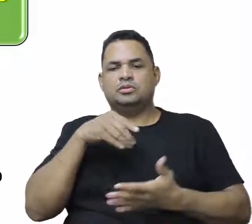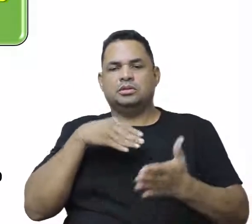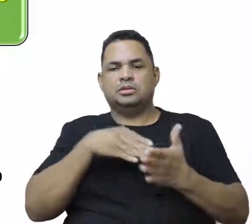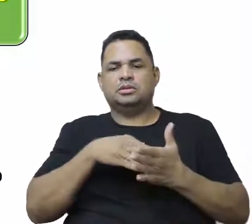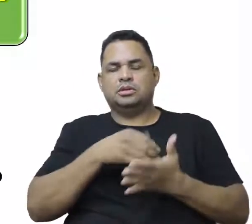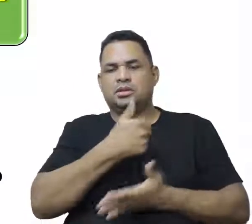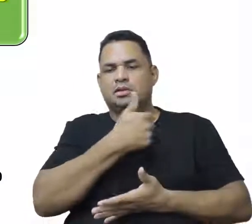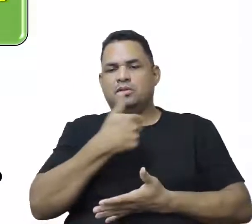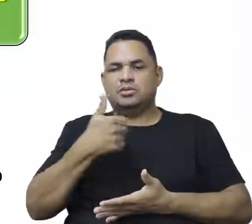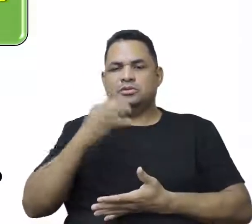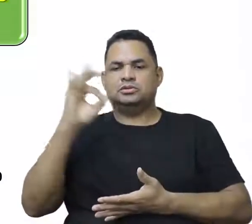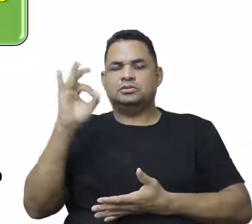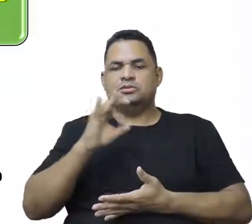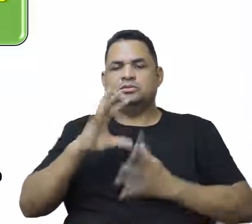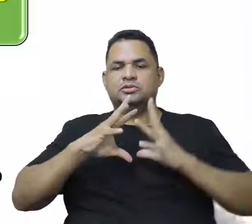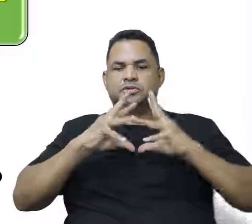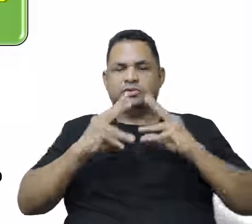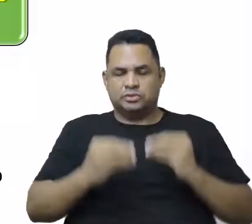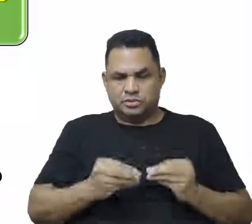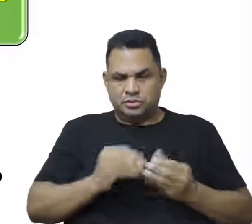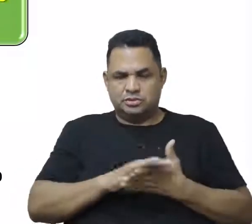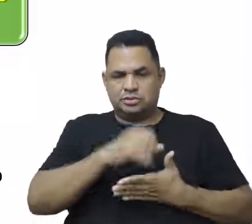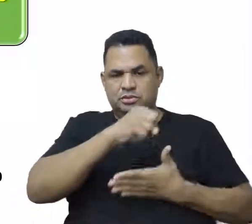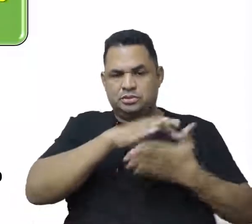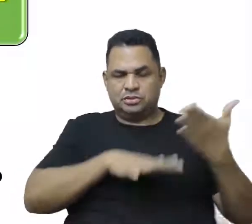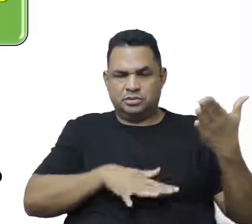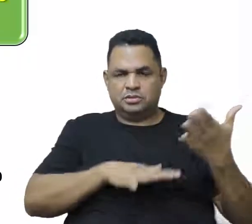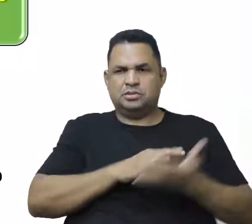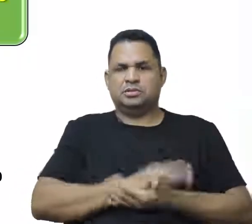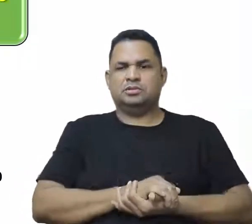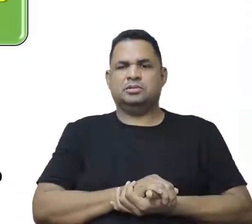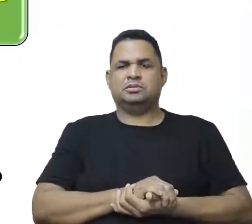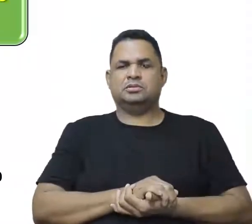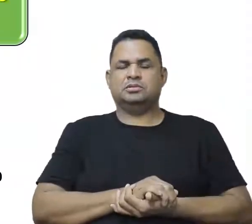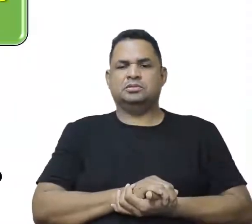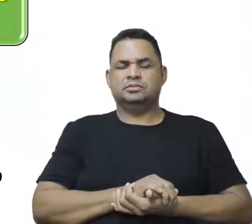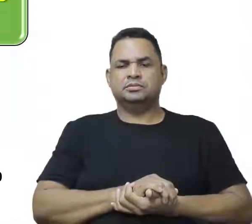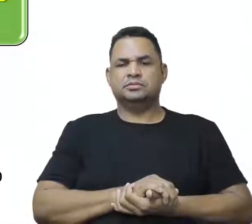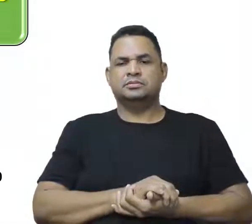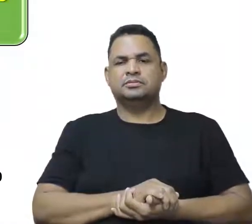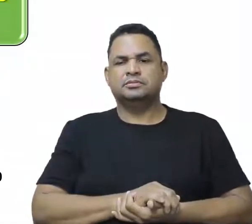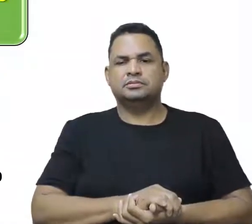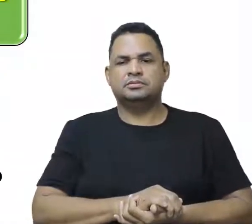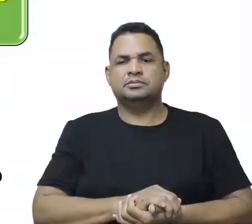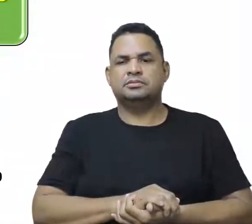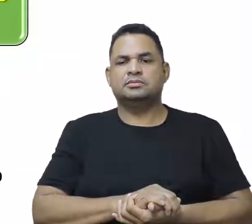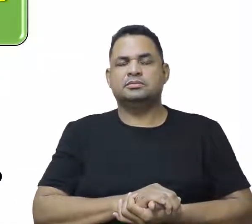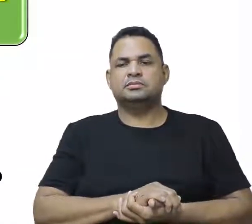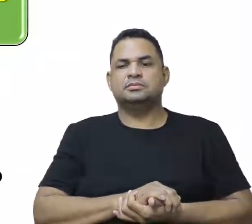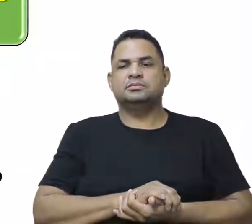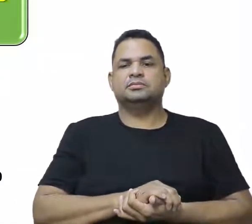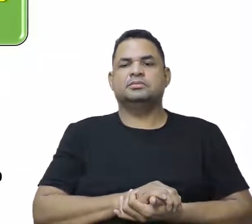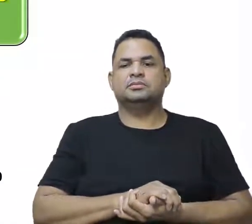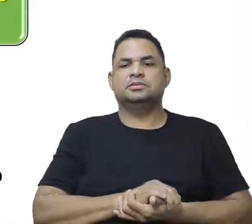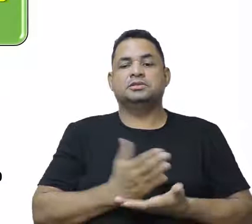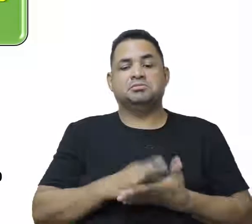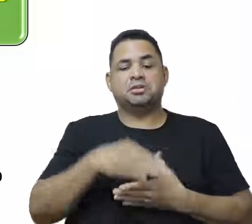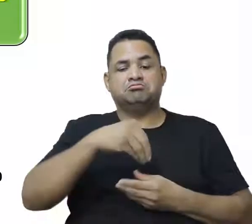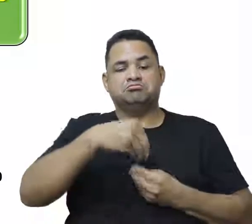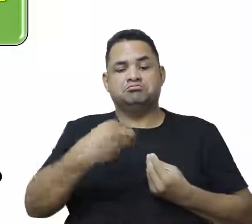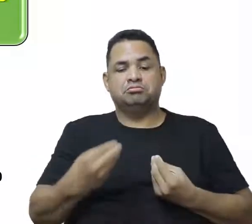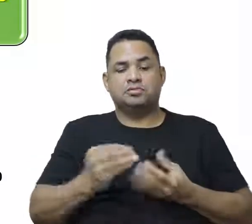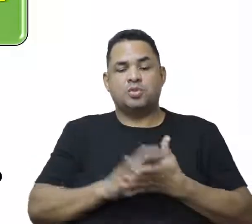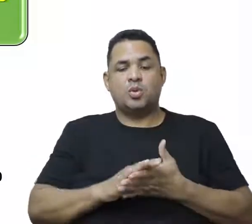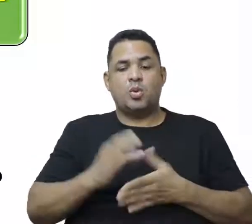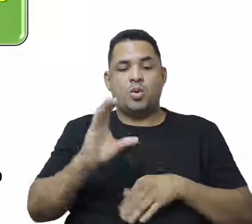prof? Do total de questões do total que cai de questões. na área de linguagem. Isso pode te tirar do teu curso dos